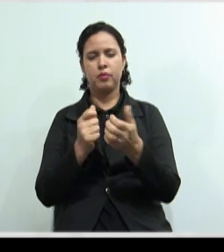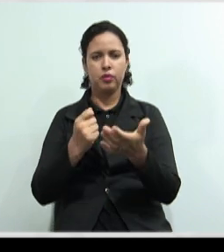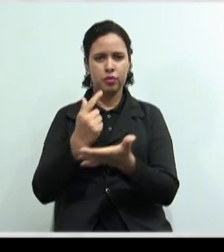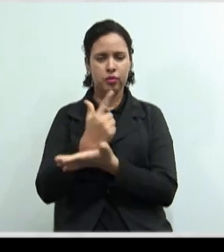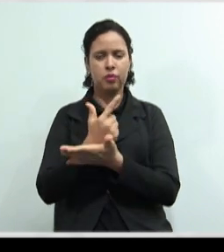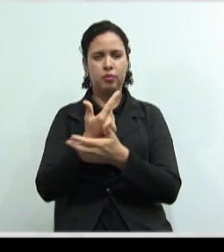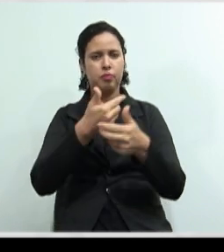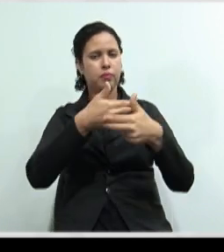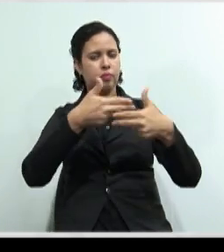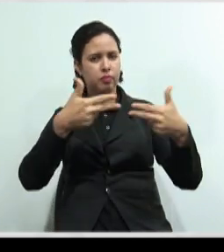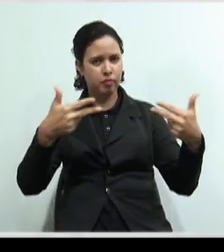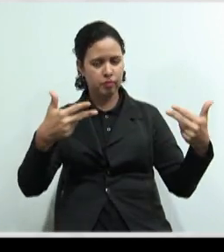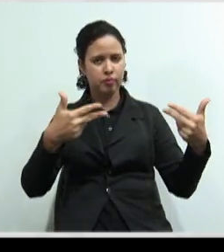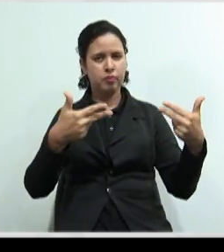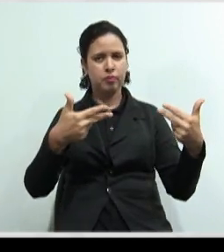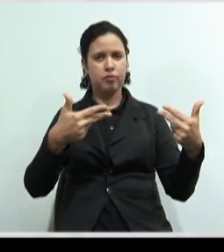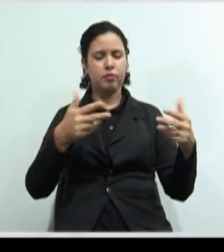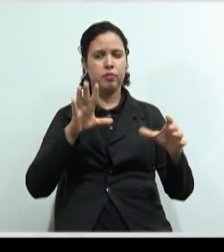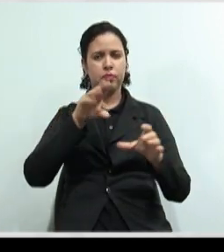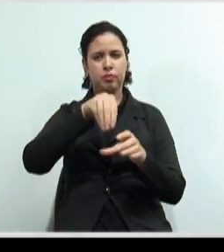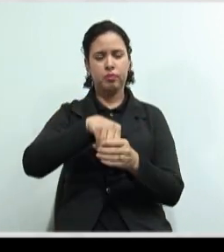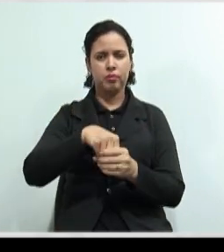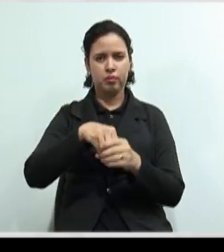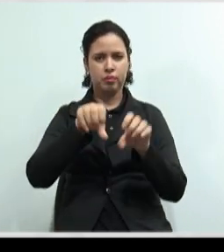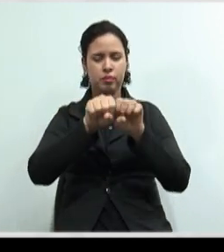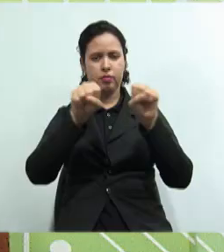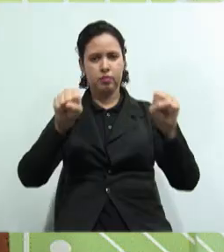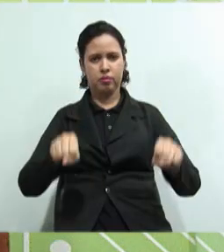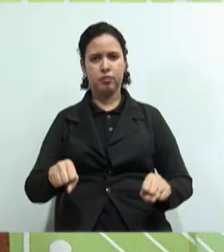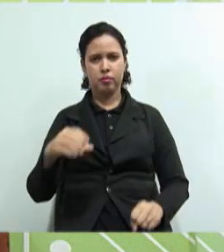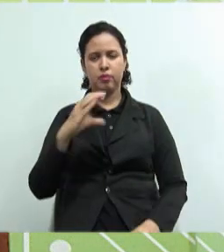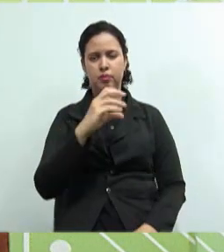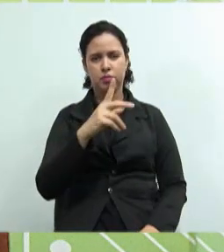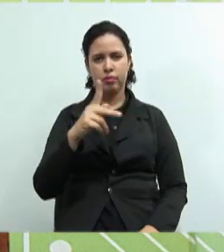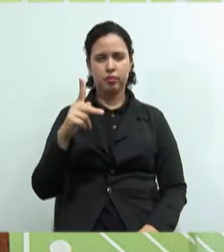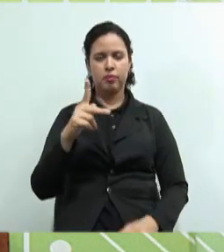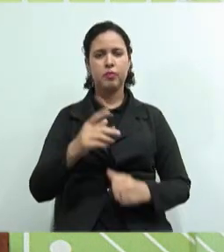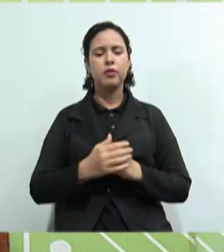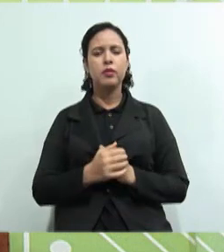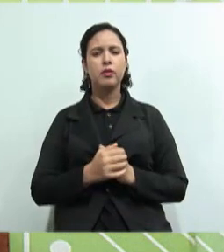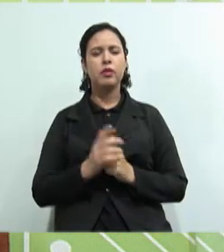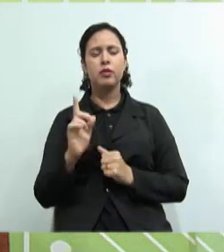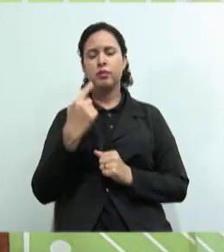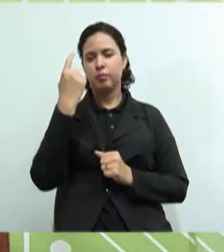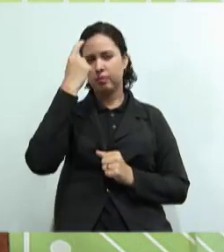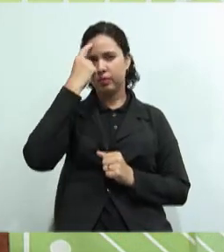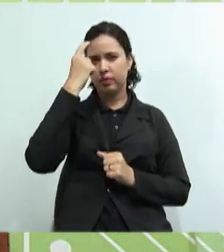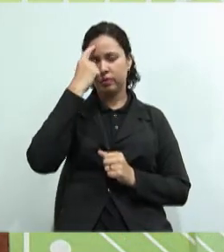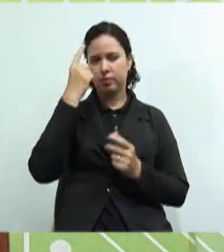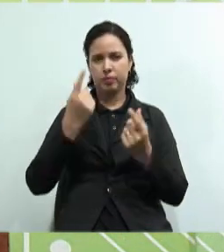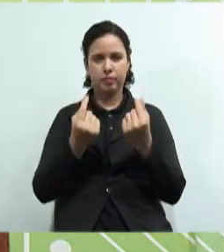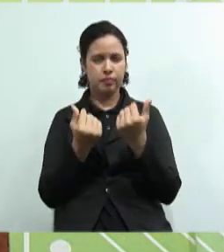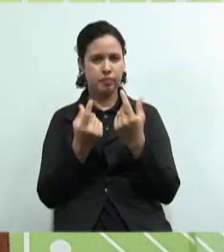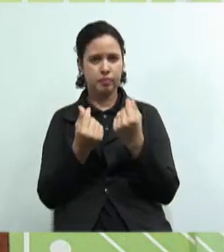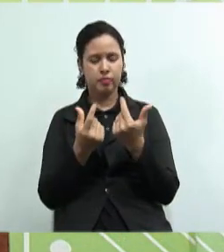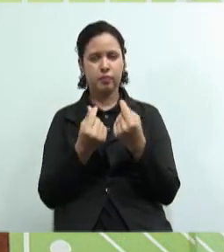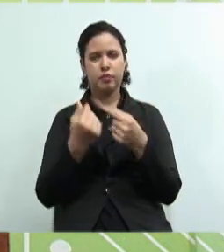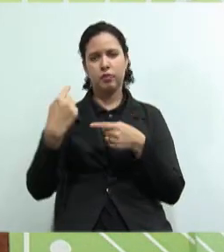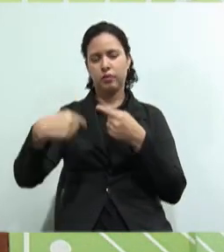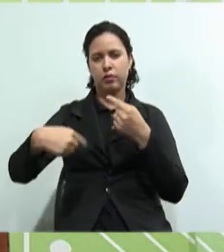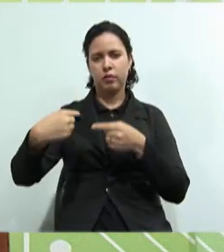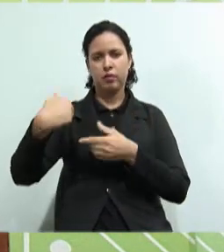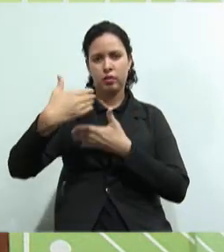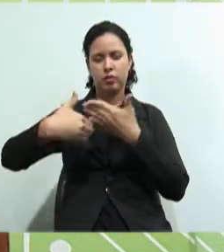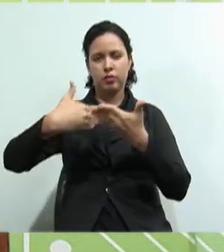serviços dentro do sistema cooperativista. Gente, toda vez que a gente pensa em economia, quando vamos discutir, por exemplo, um